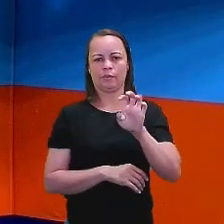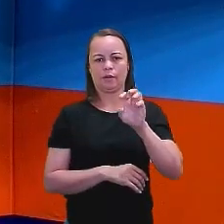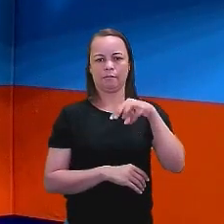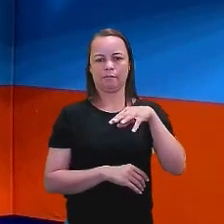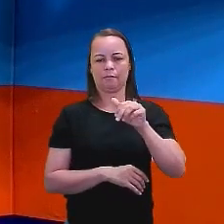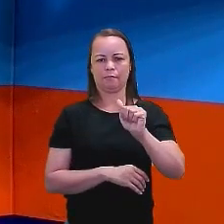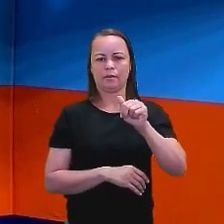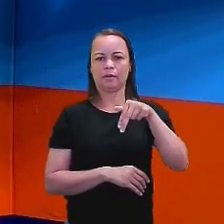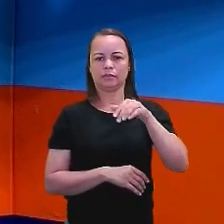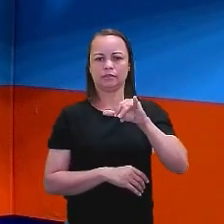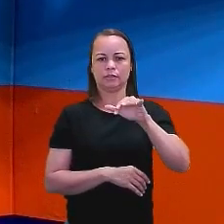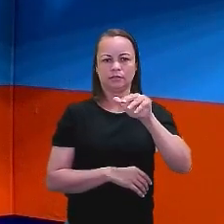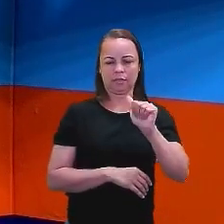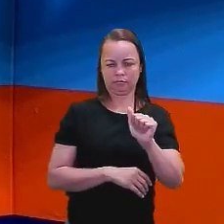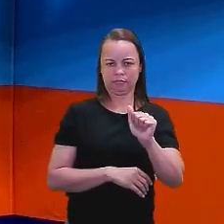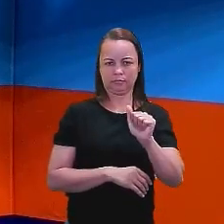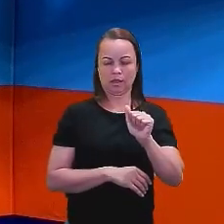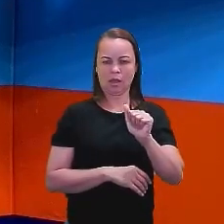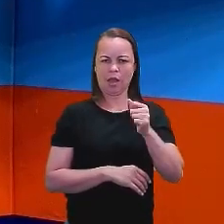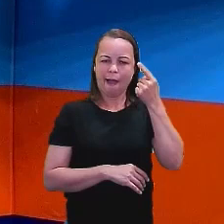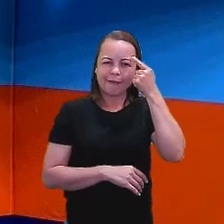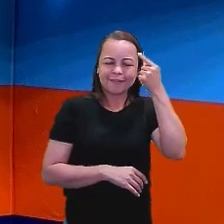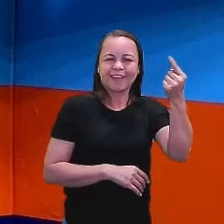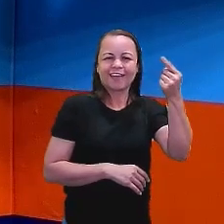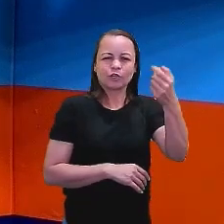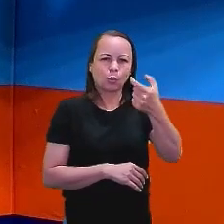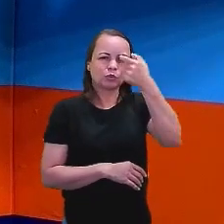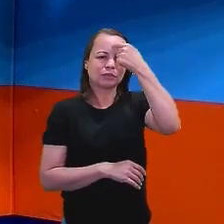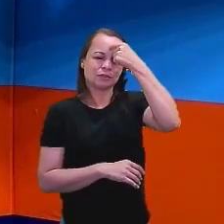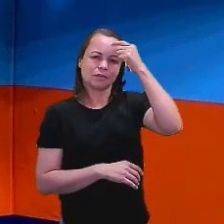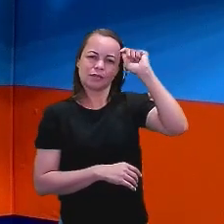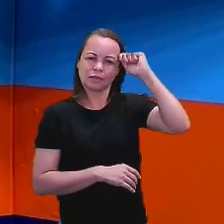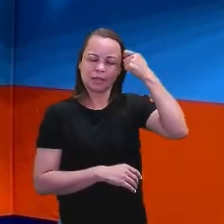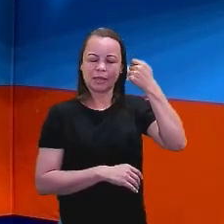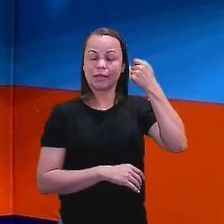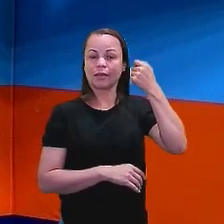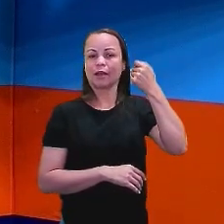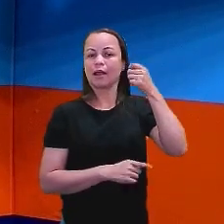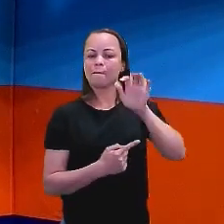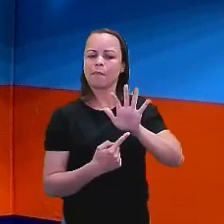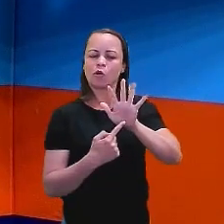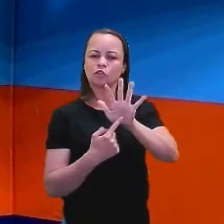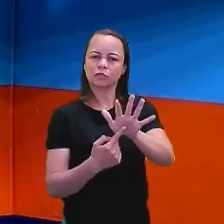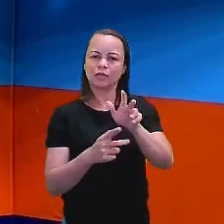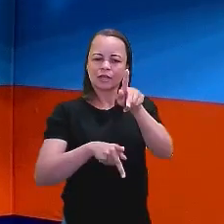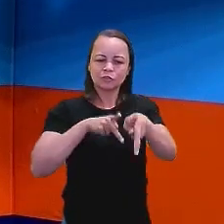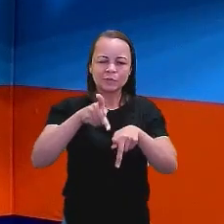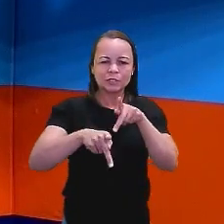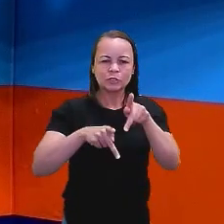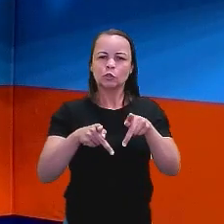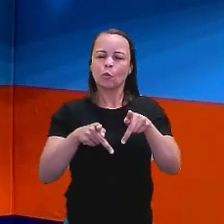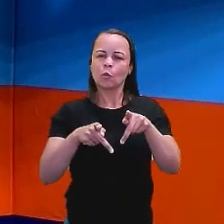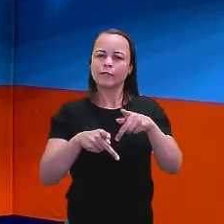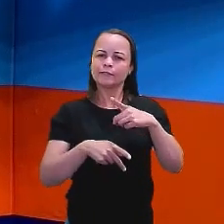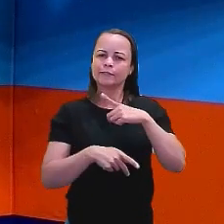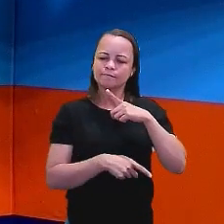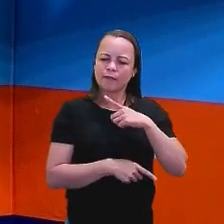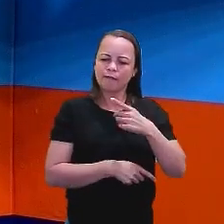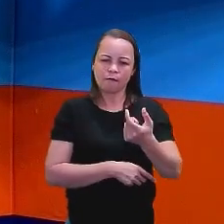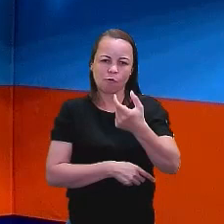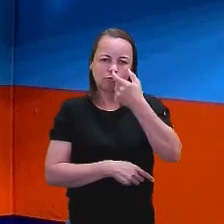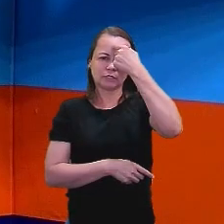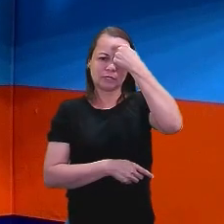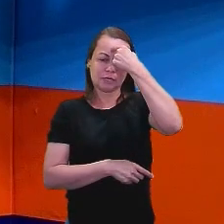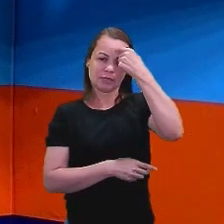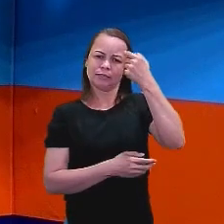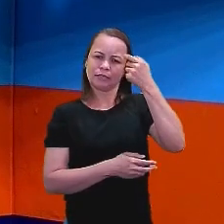negra é trazer para que as pessoas consigam visibilizar no povo negro,